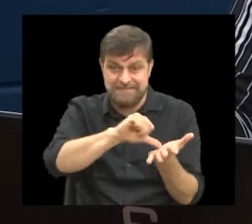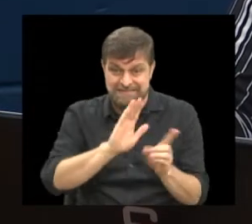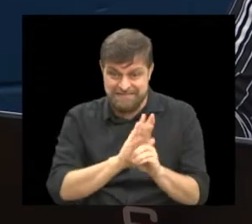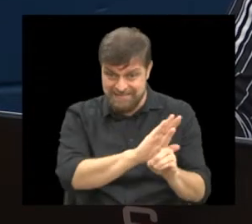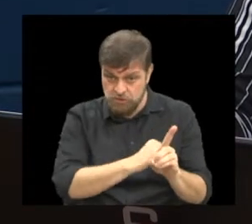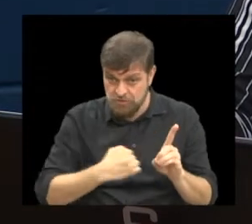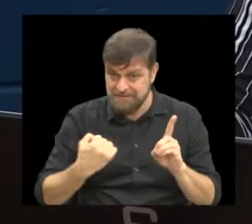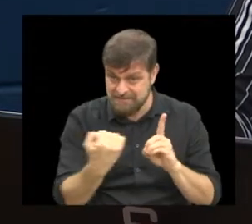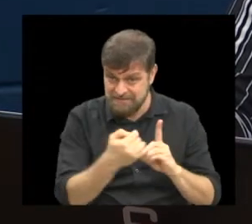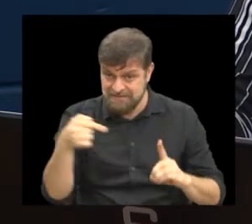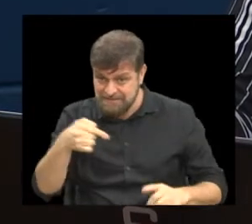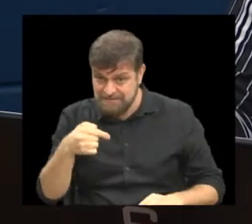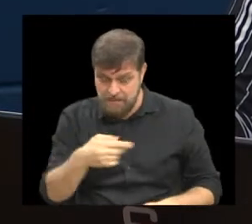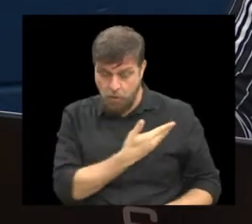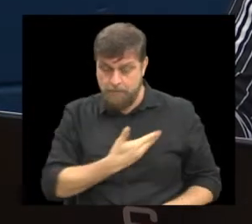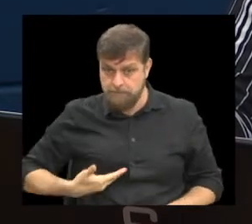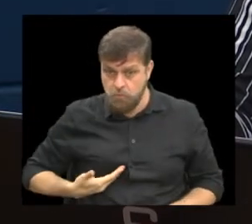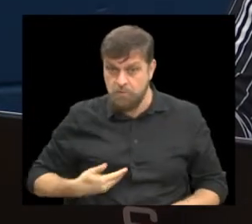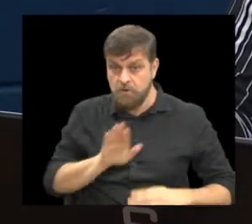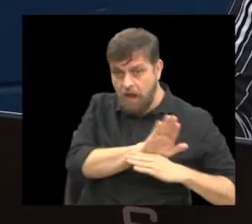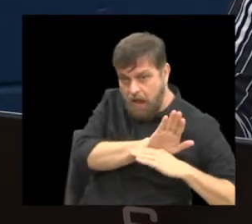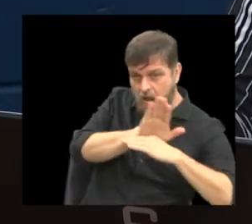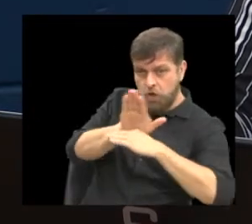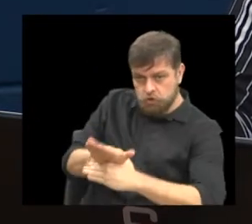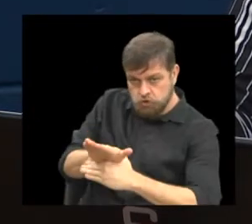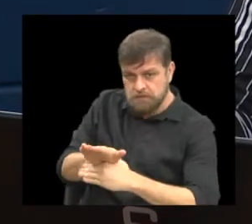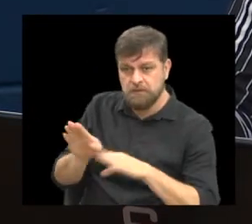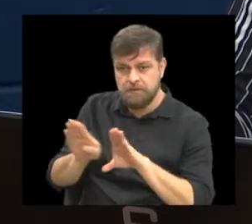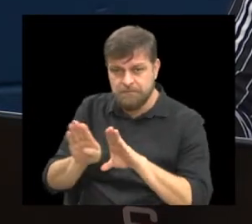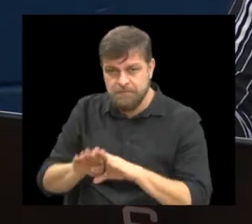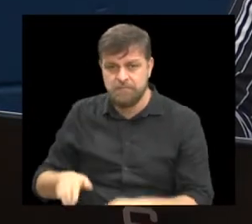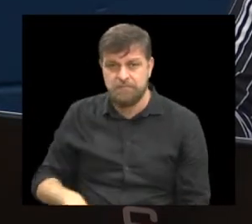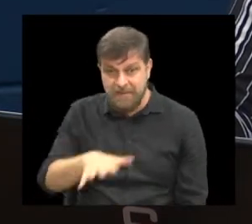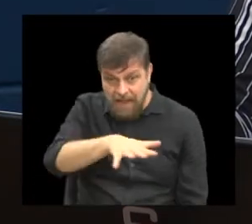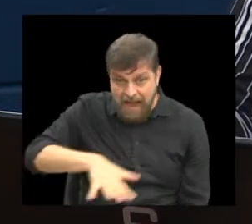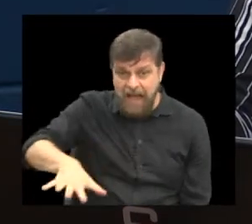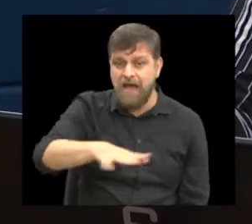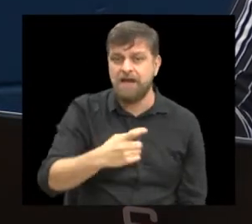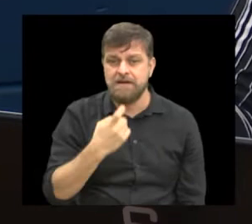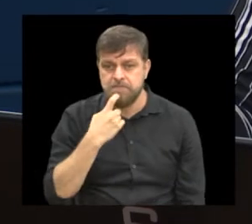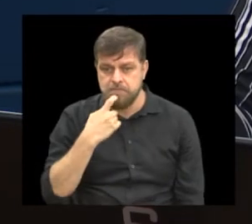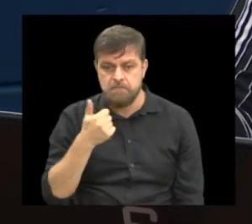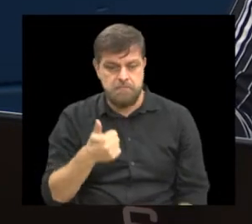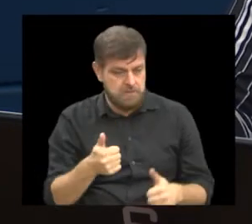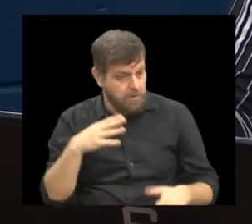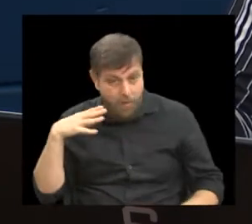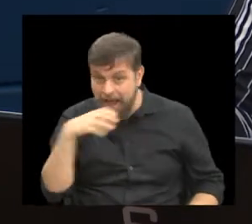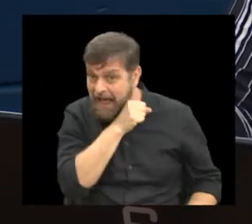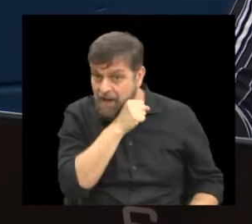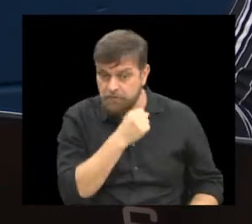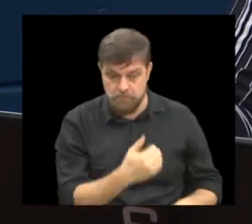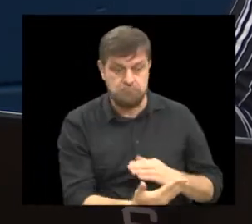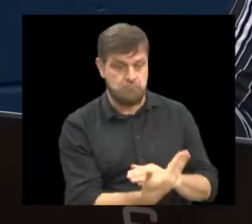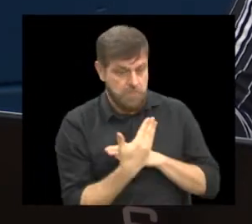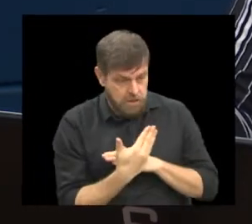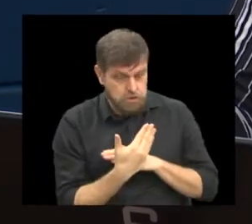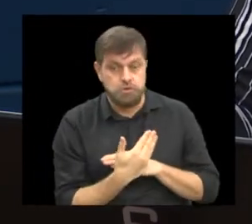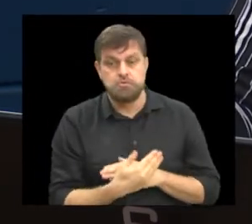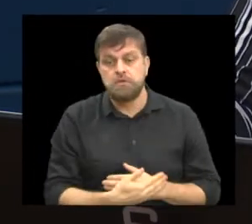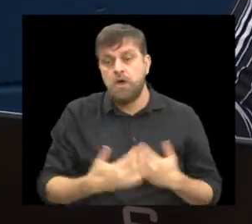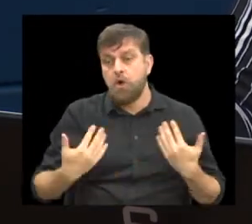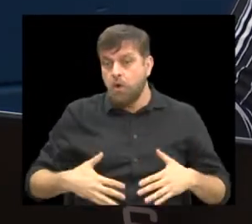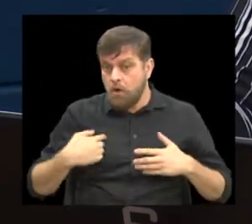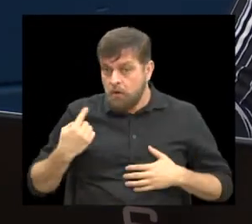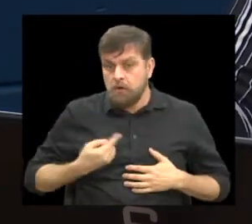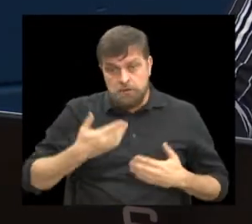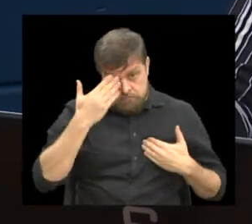serviços de assistência social que podem também nos ajudar. E os serviços da rede aqui de Campinas, nesse sentido, eles são muito rápidos e dão uma mão muito grande para a